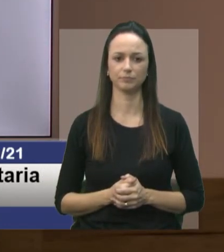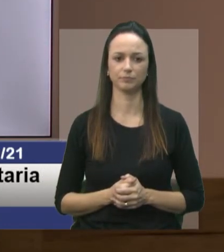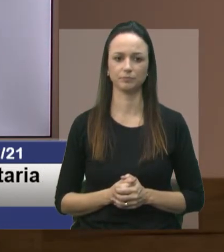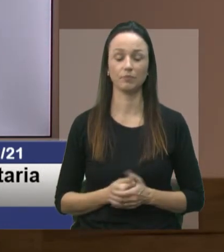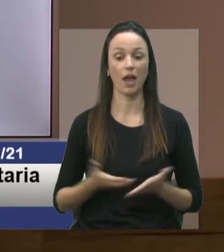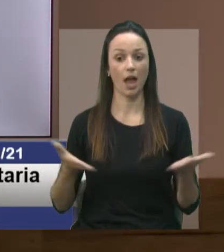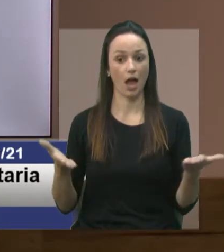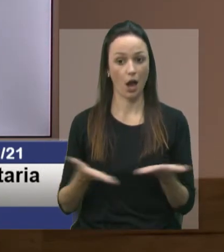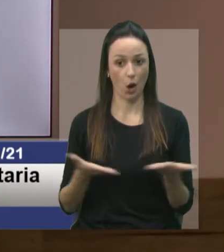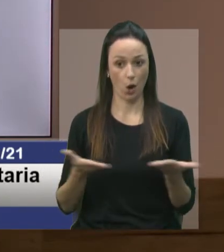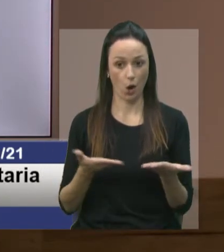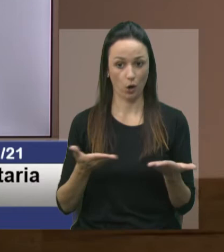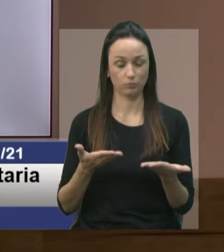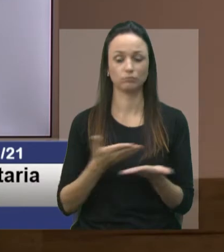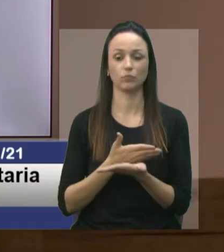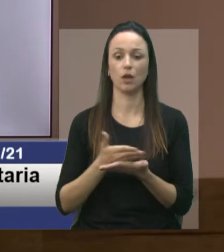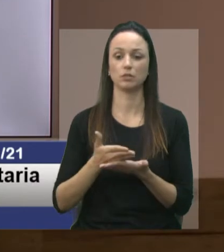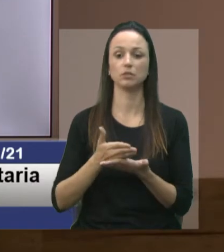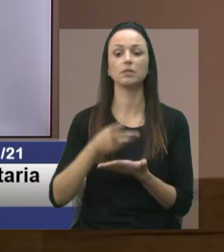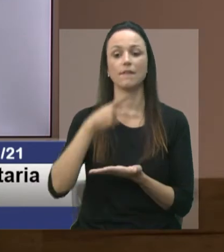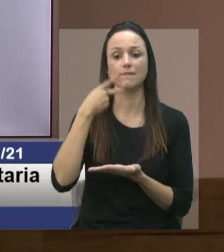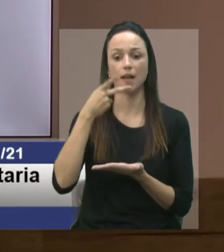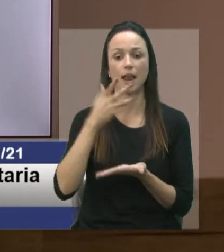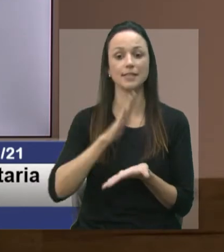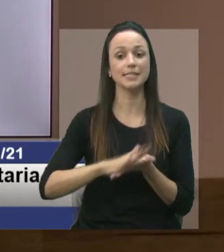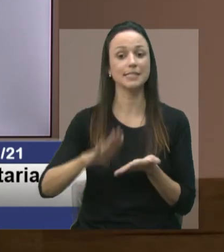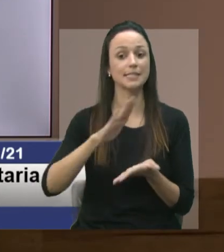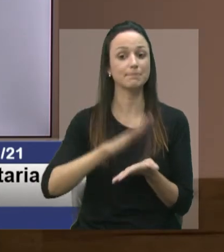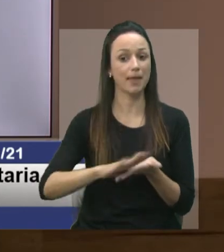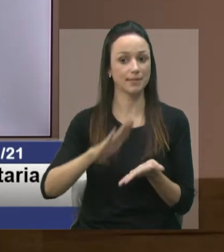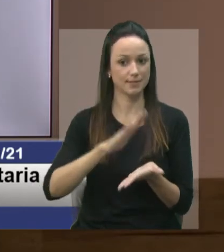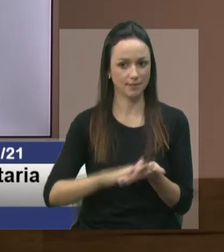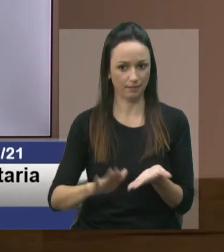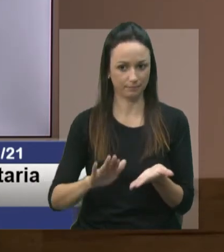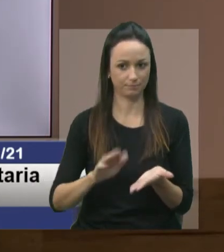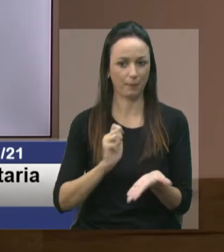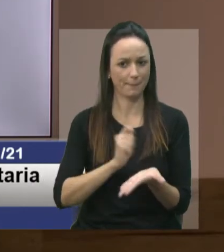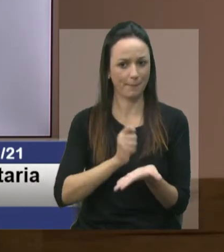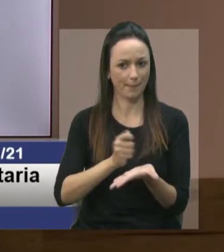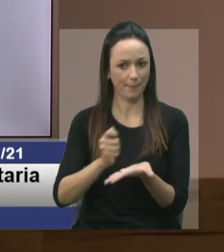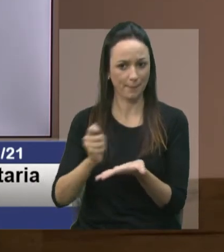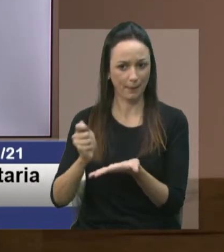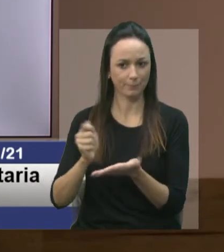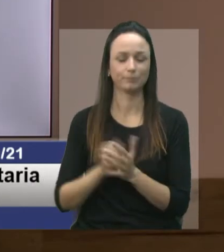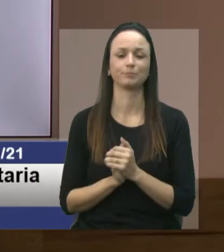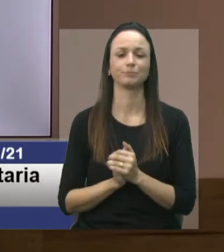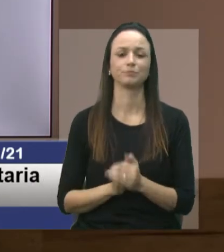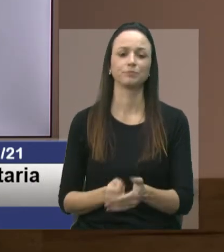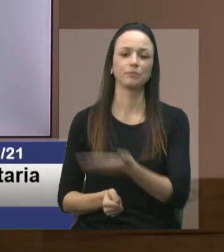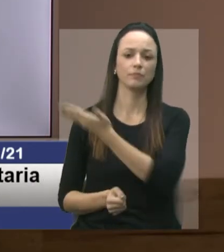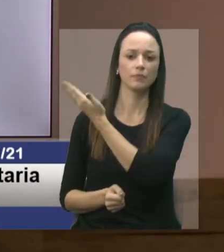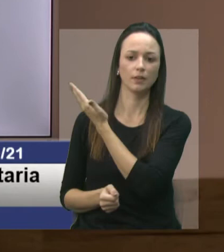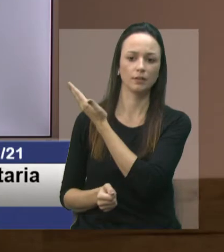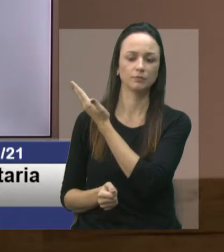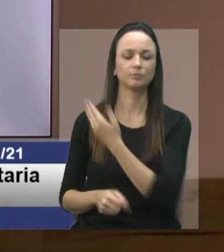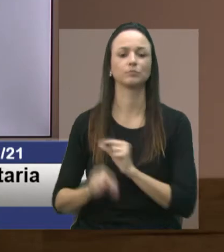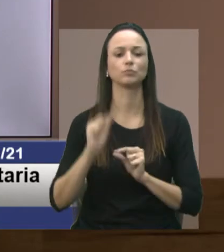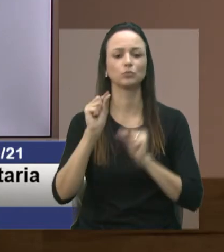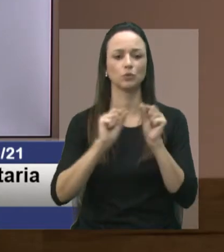Agora nós vamos começar a falar sobre a despesa. Aqui nós trazemos, por